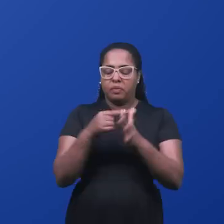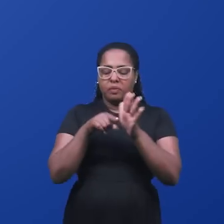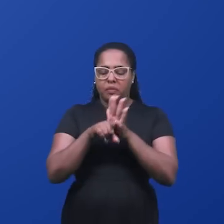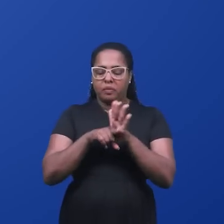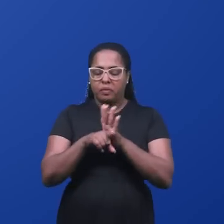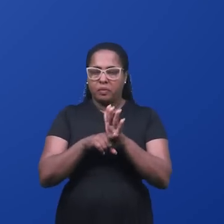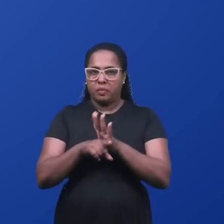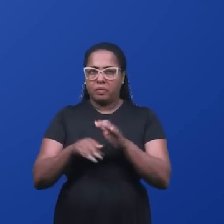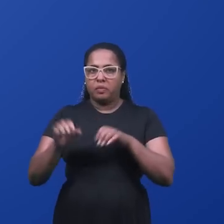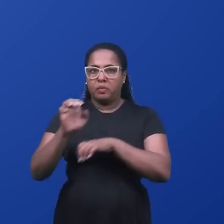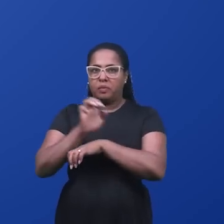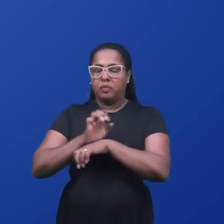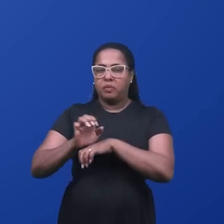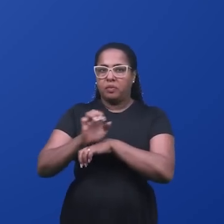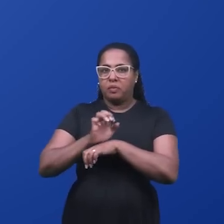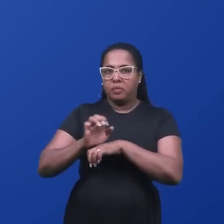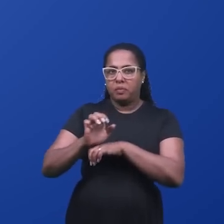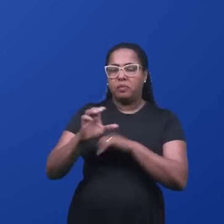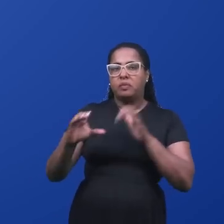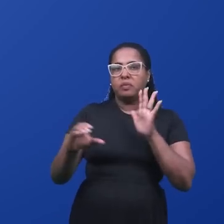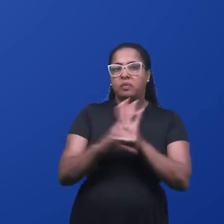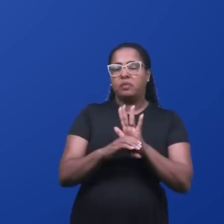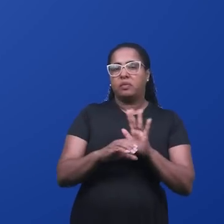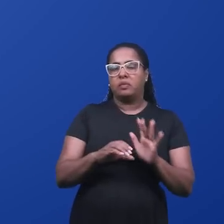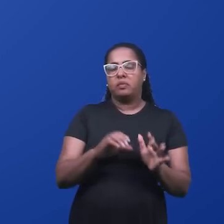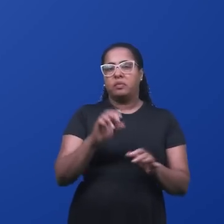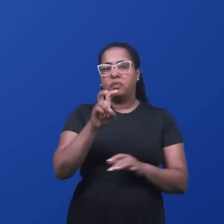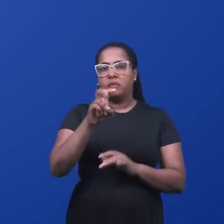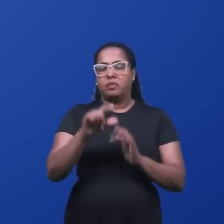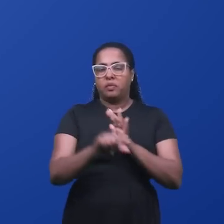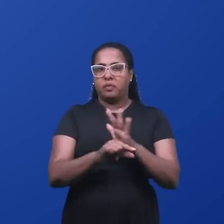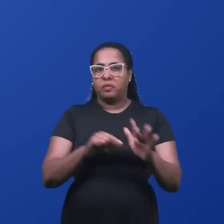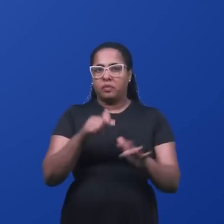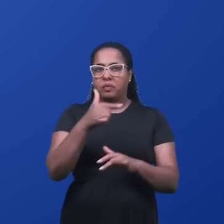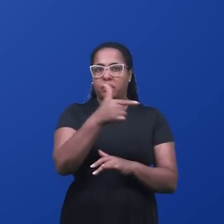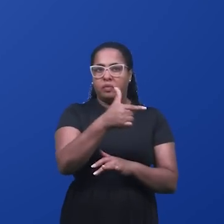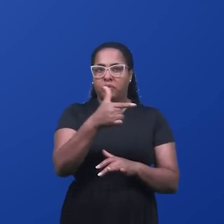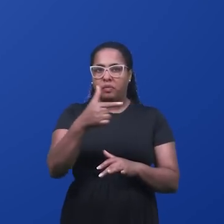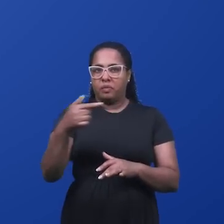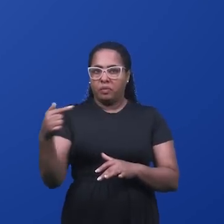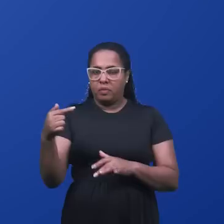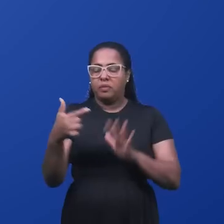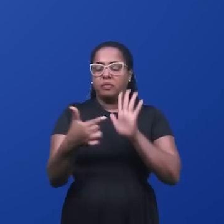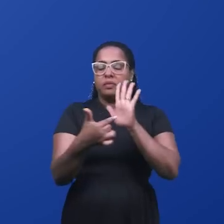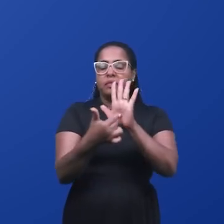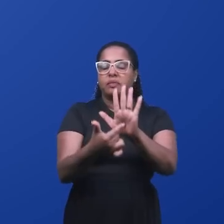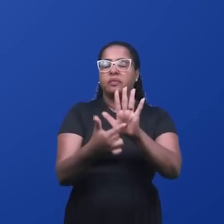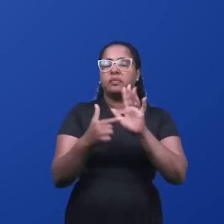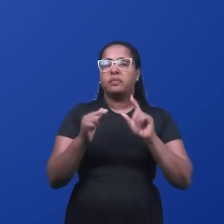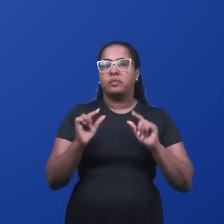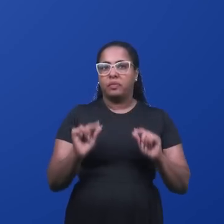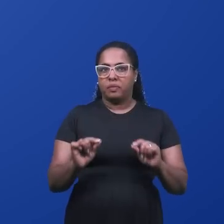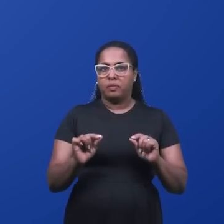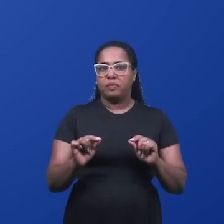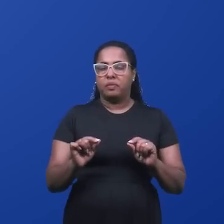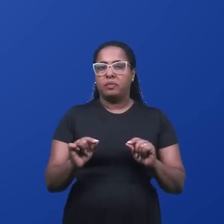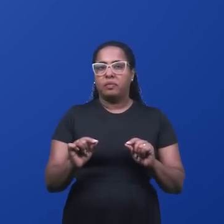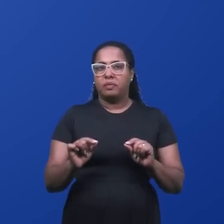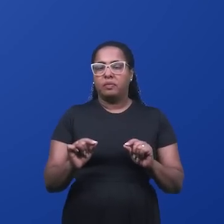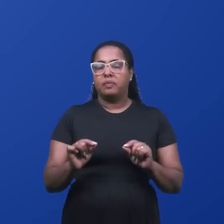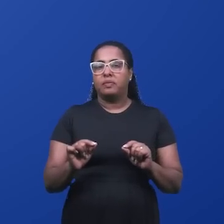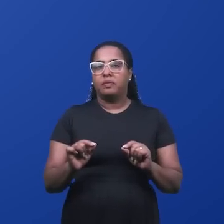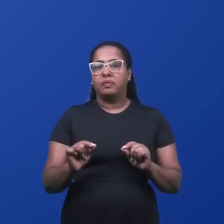encontrar em Efésios capítulo de número 5, versículo 27, que diz assim: